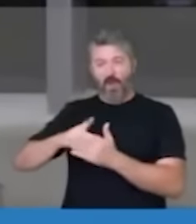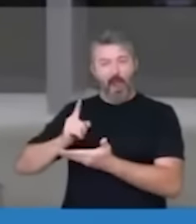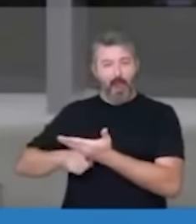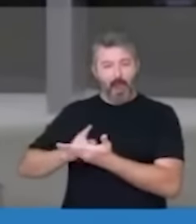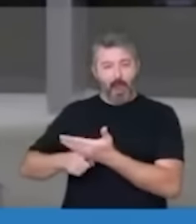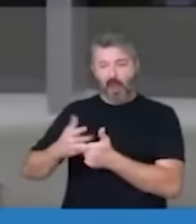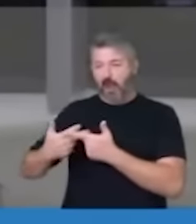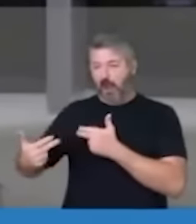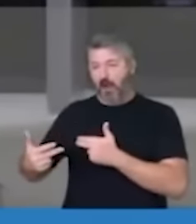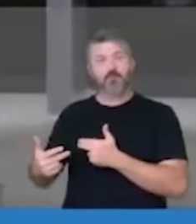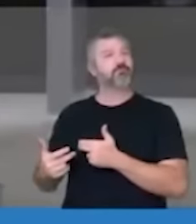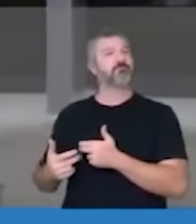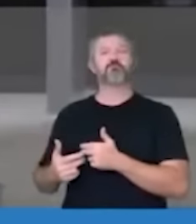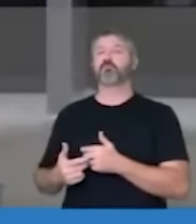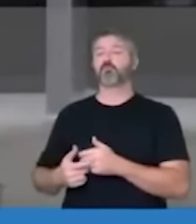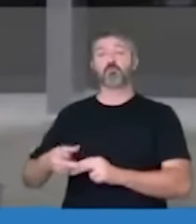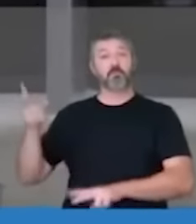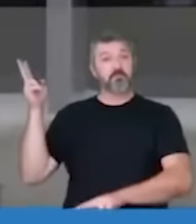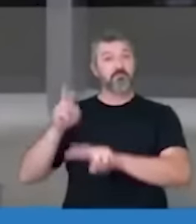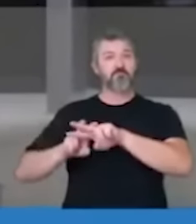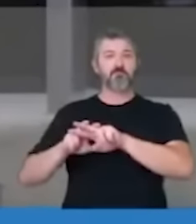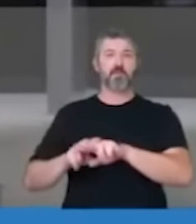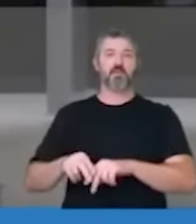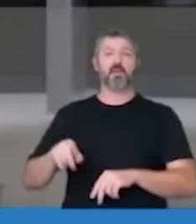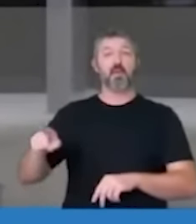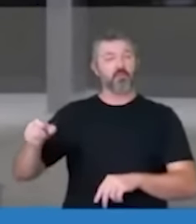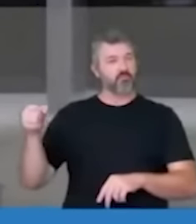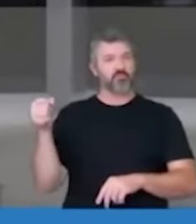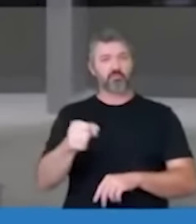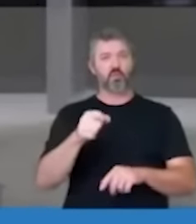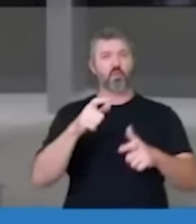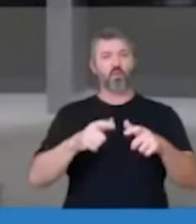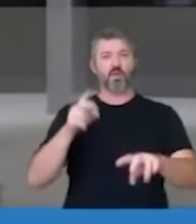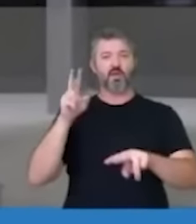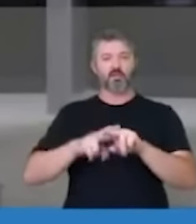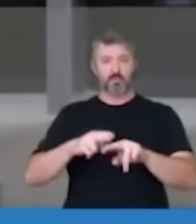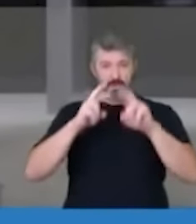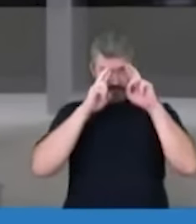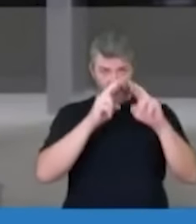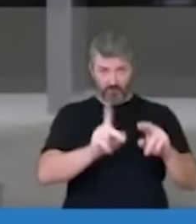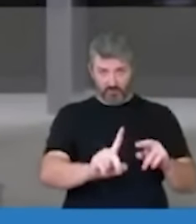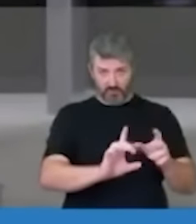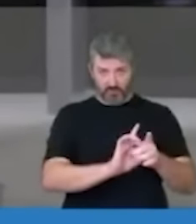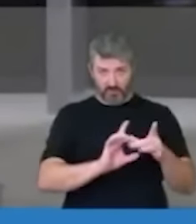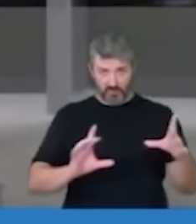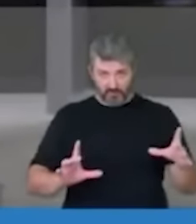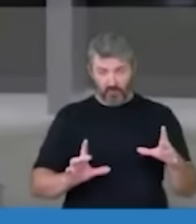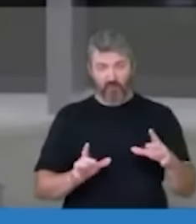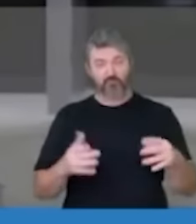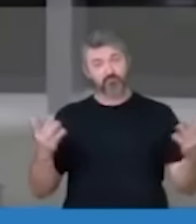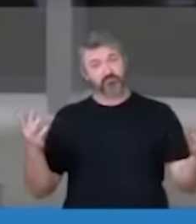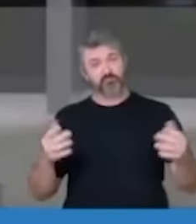sejam imediatamente presos, que ela é o lugar deles. Quem não respeita a democracia...